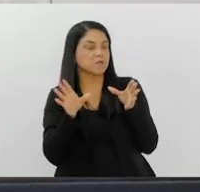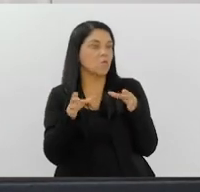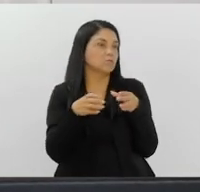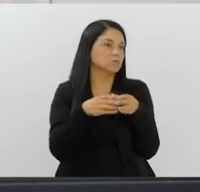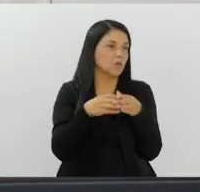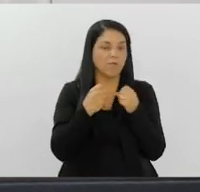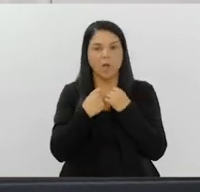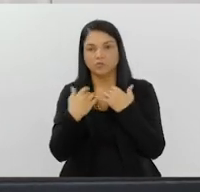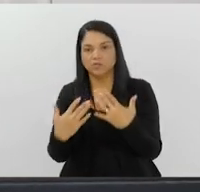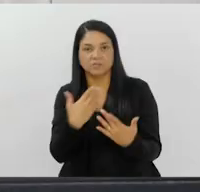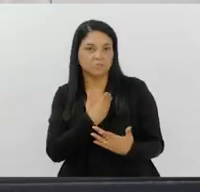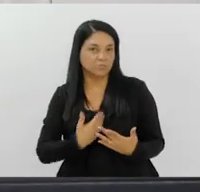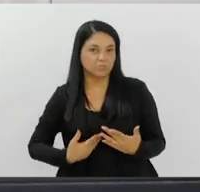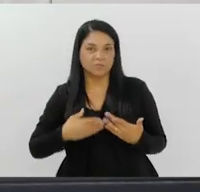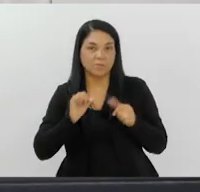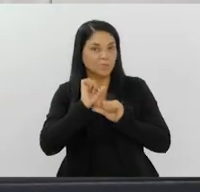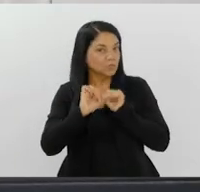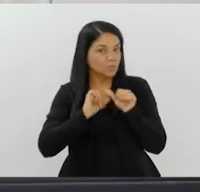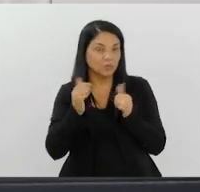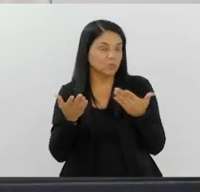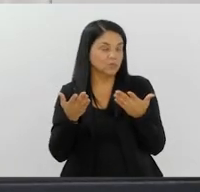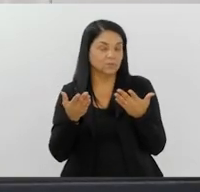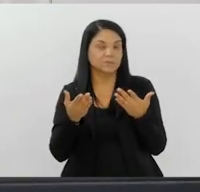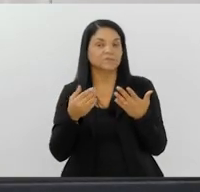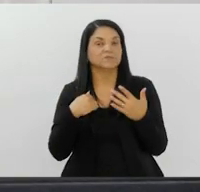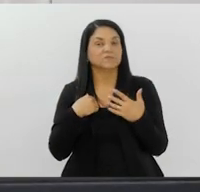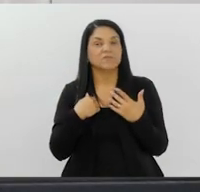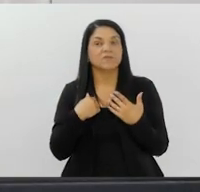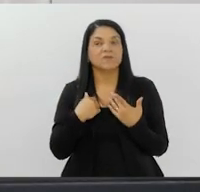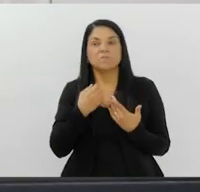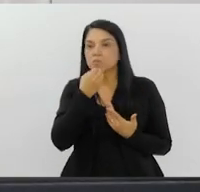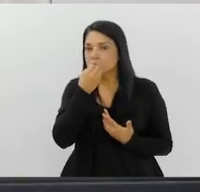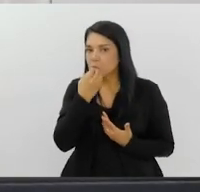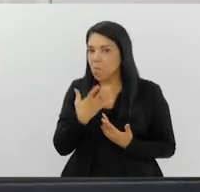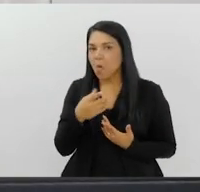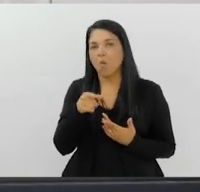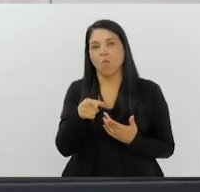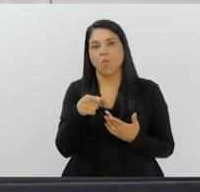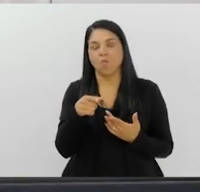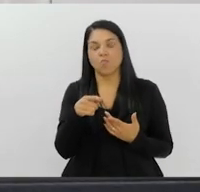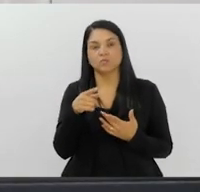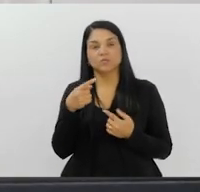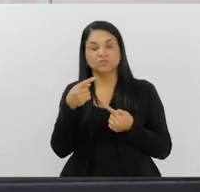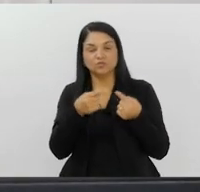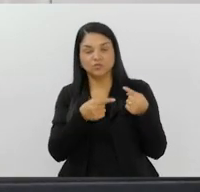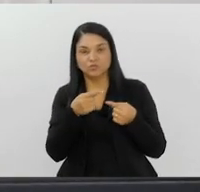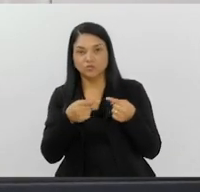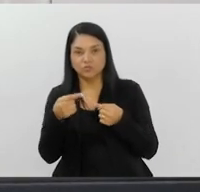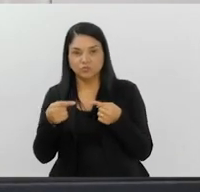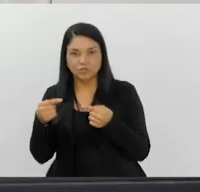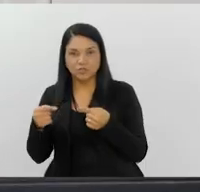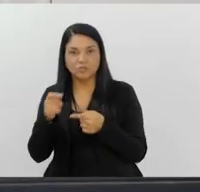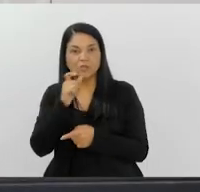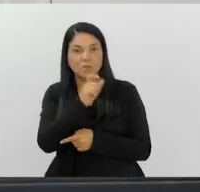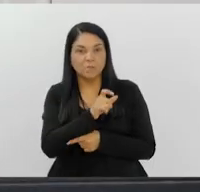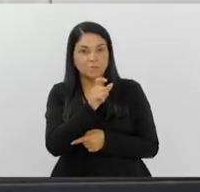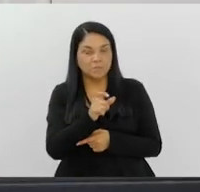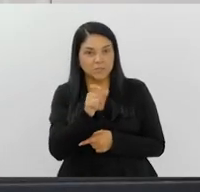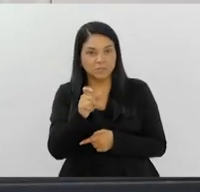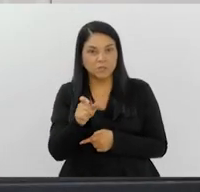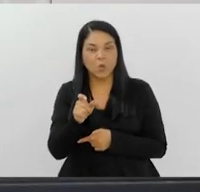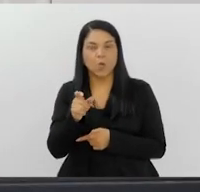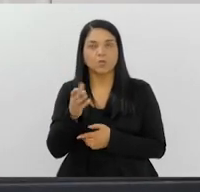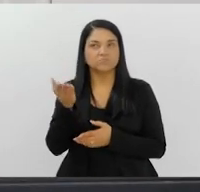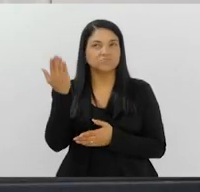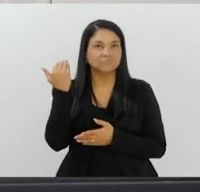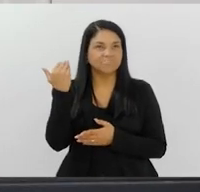audiências como essa então isso é uma coisa muito boa porque quando eu for discutir com pessoas que como eu fiz